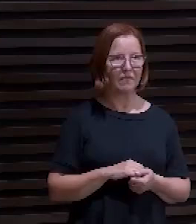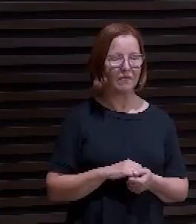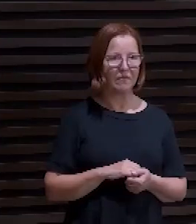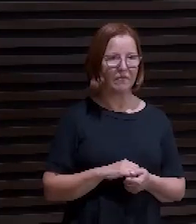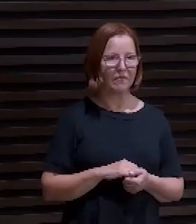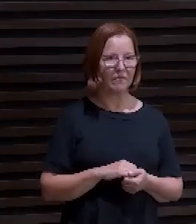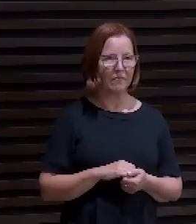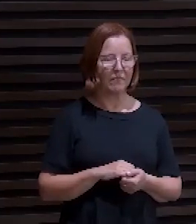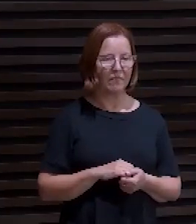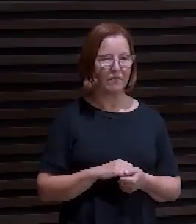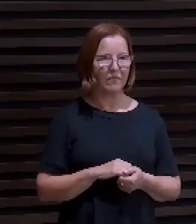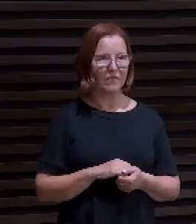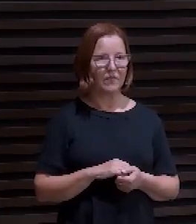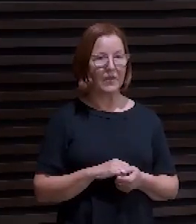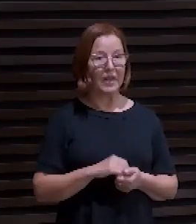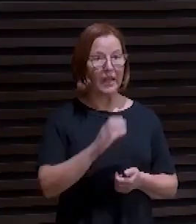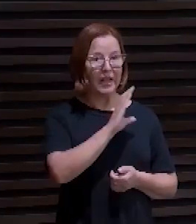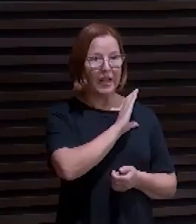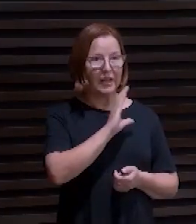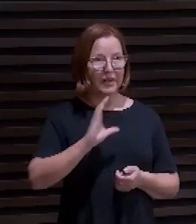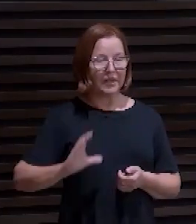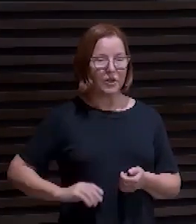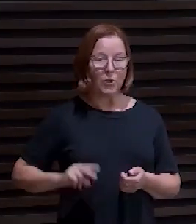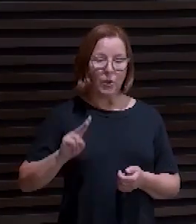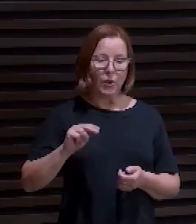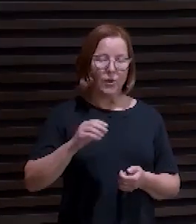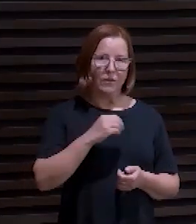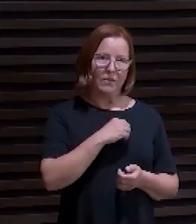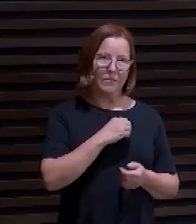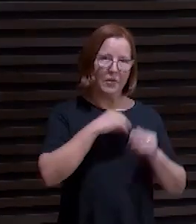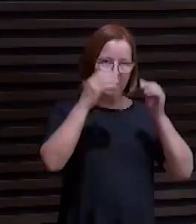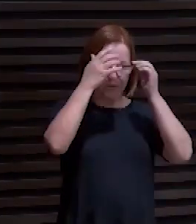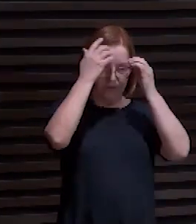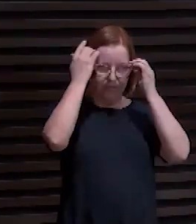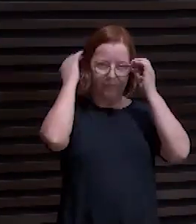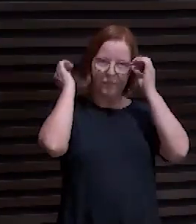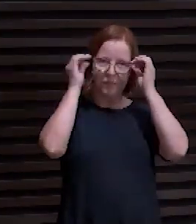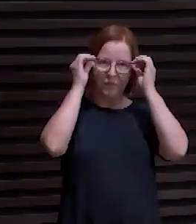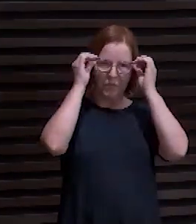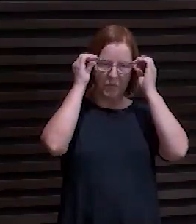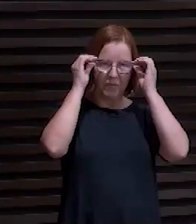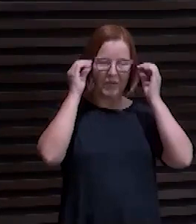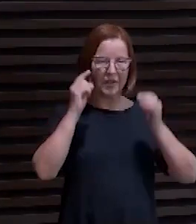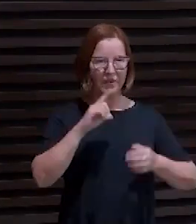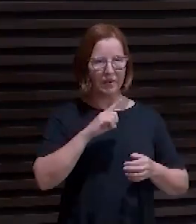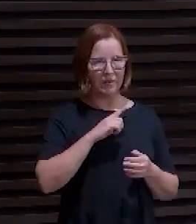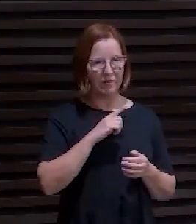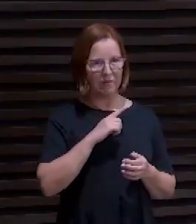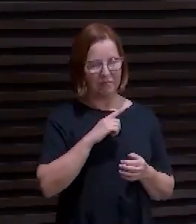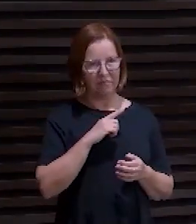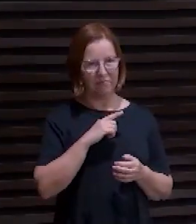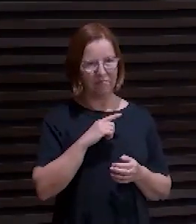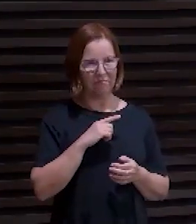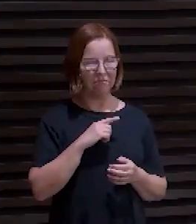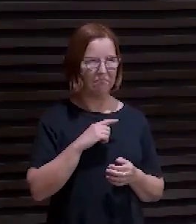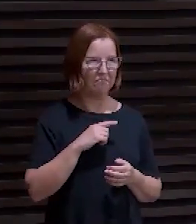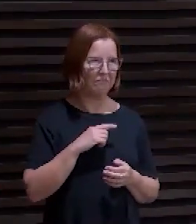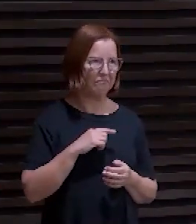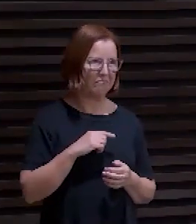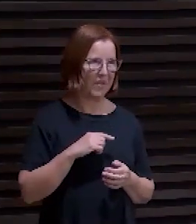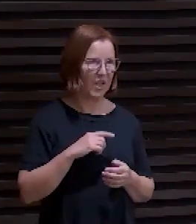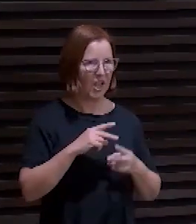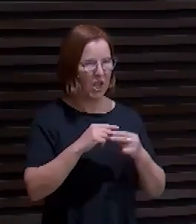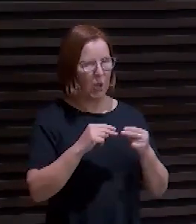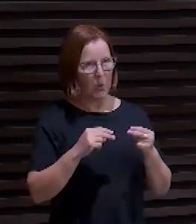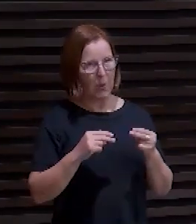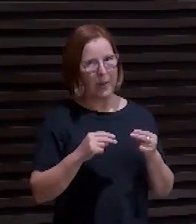A impecabilidade de Cristo Jesus tinha aspectos negativos e positivos. Negativo,